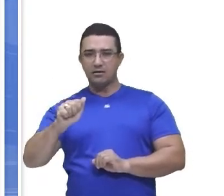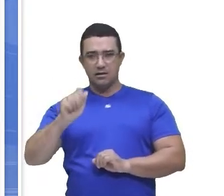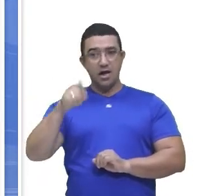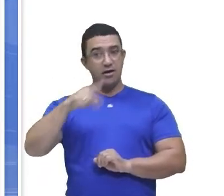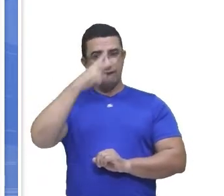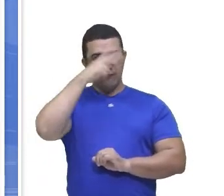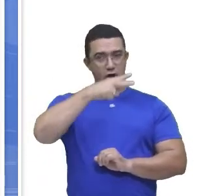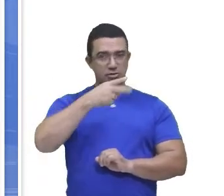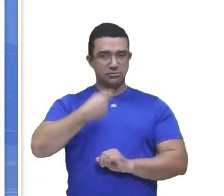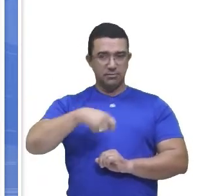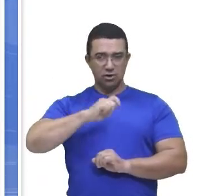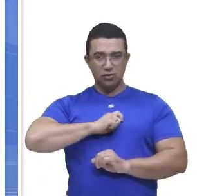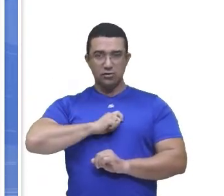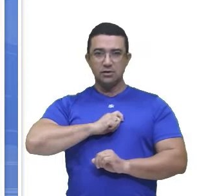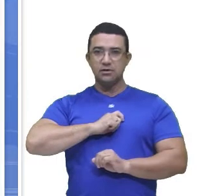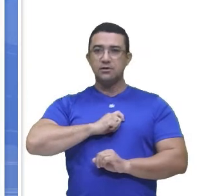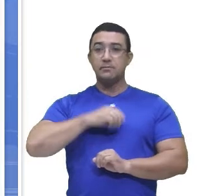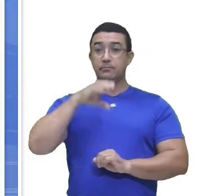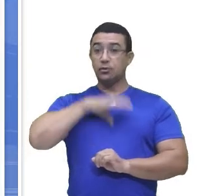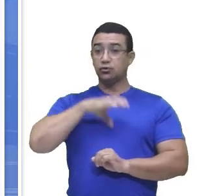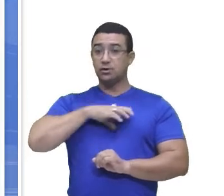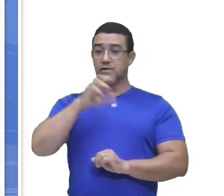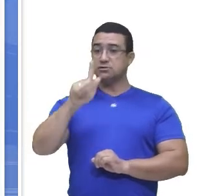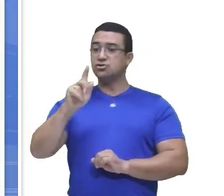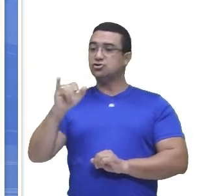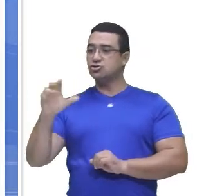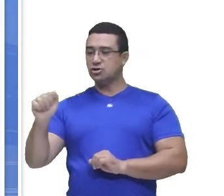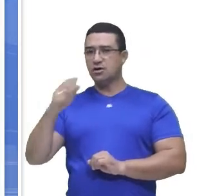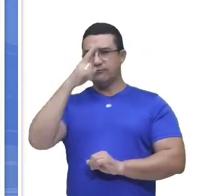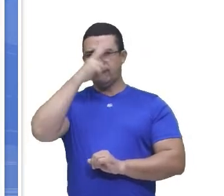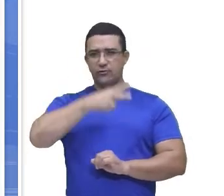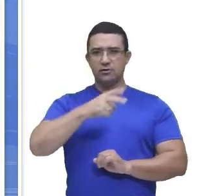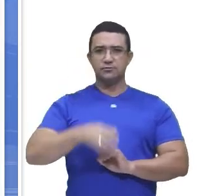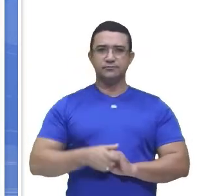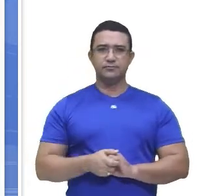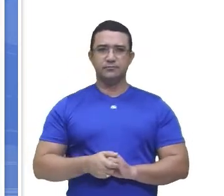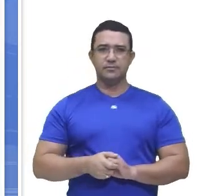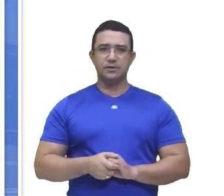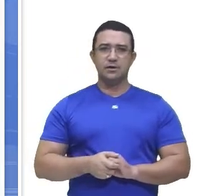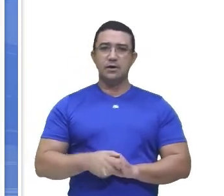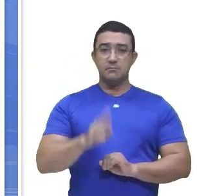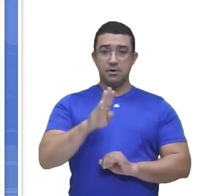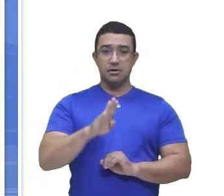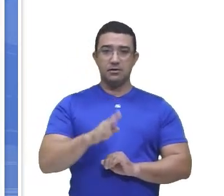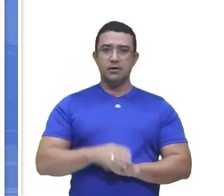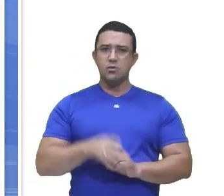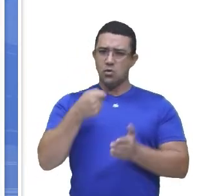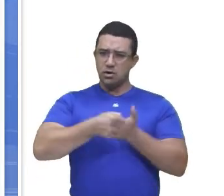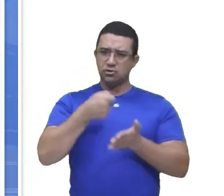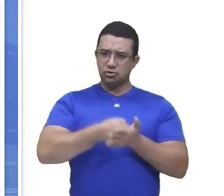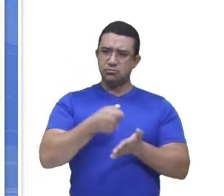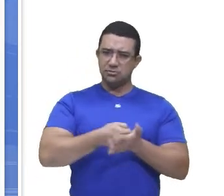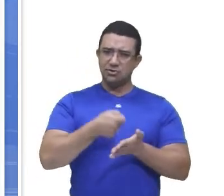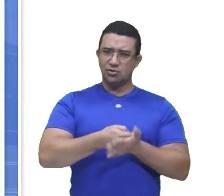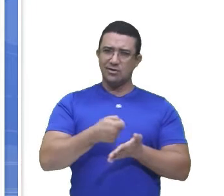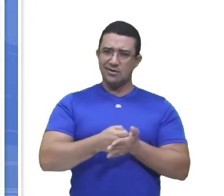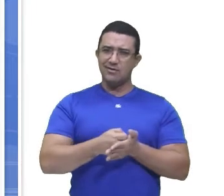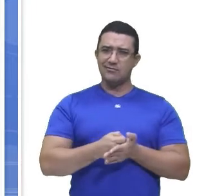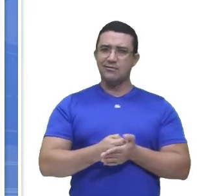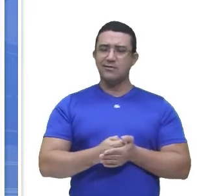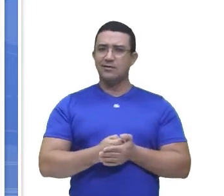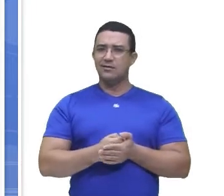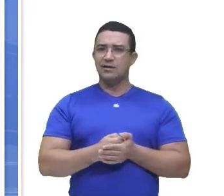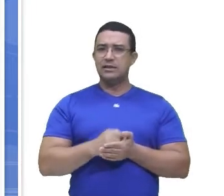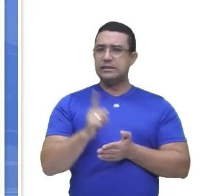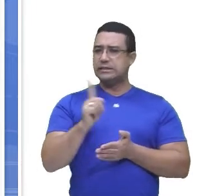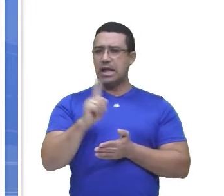aqui, ok? Um regime ditatorial no avanço um país, eu falei o quê?